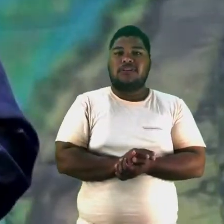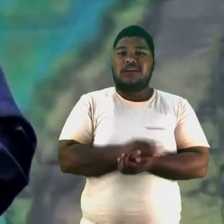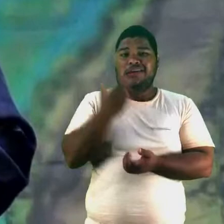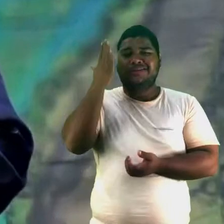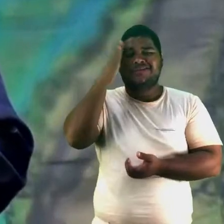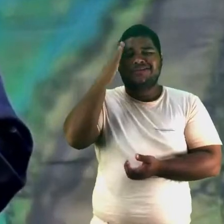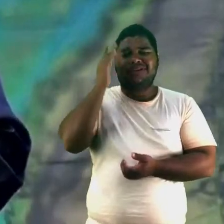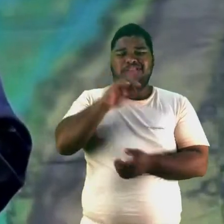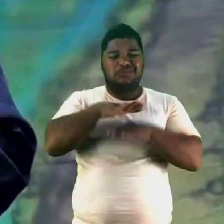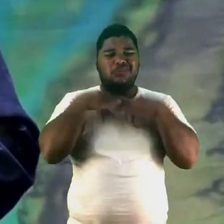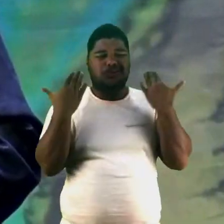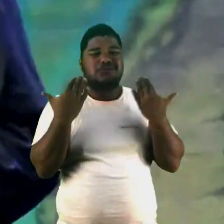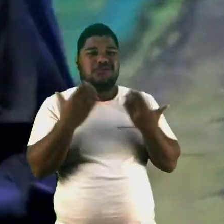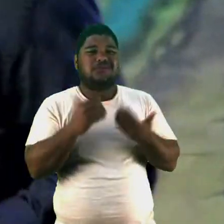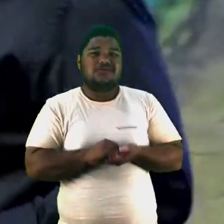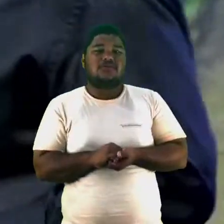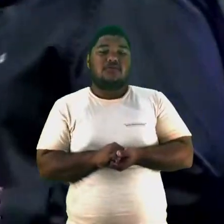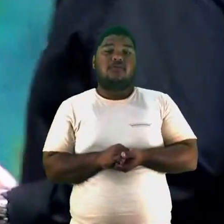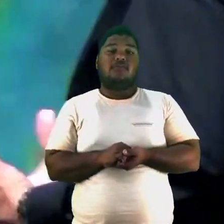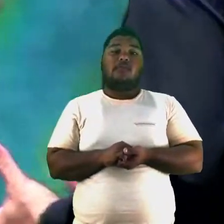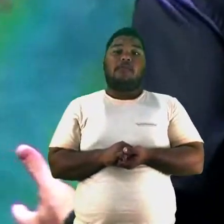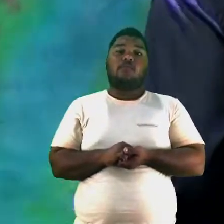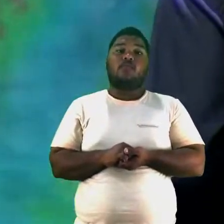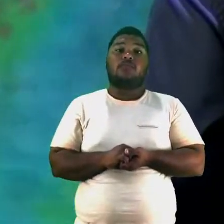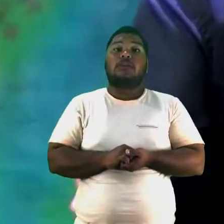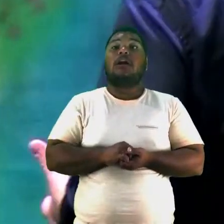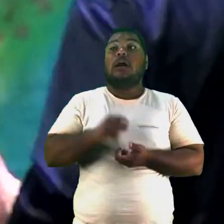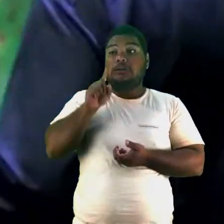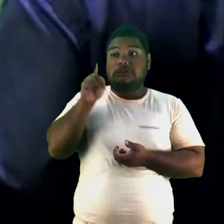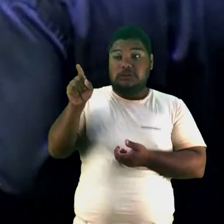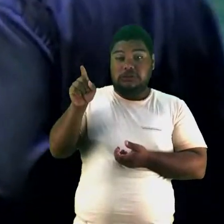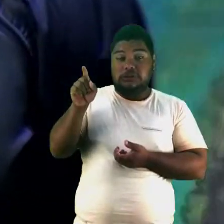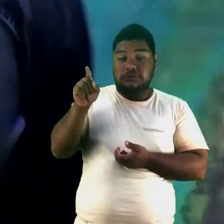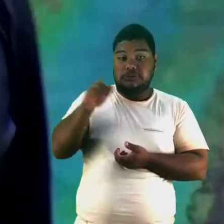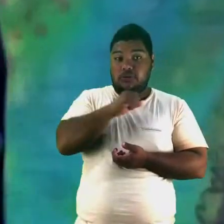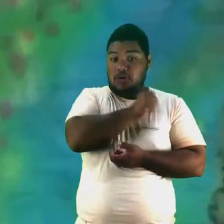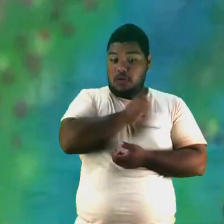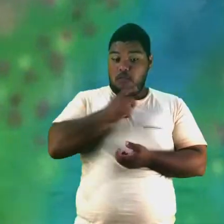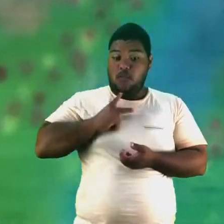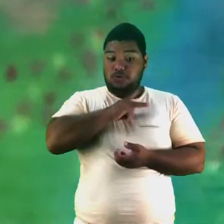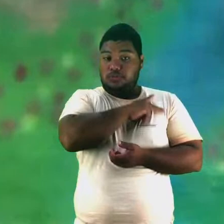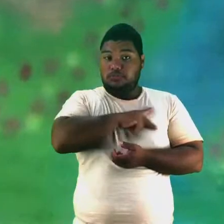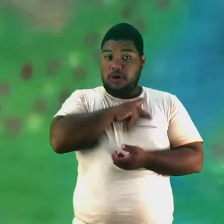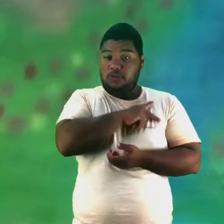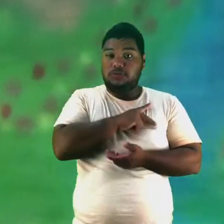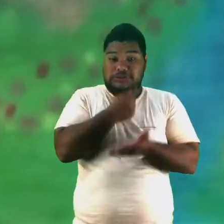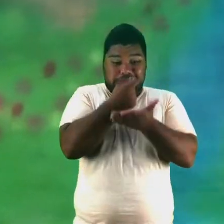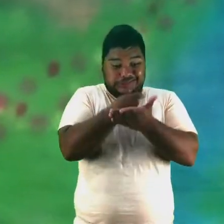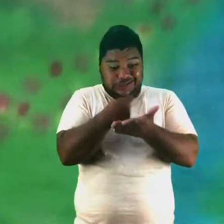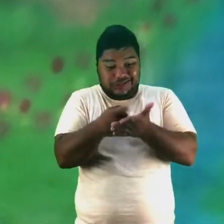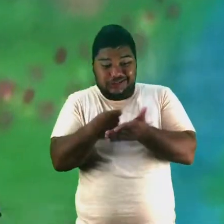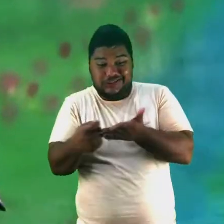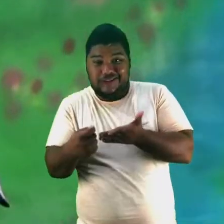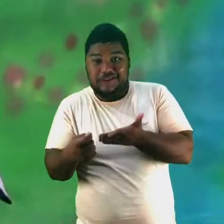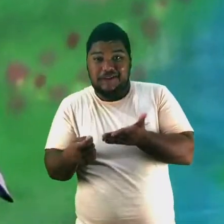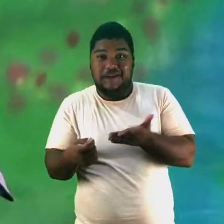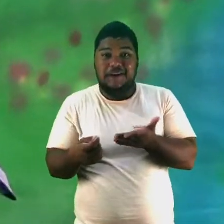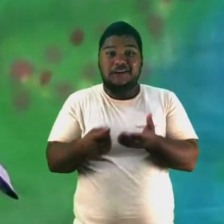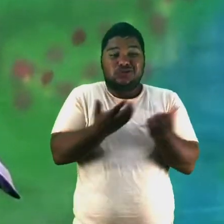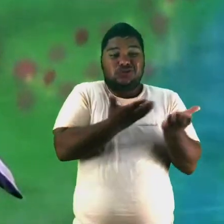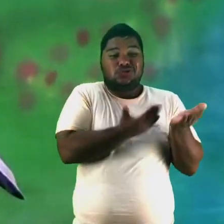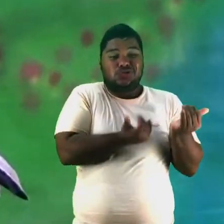morrer. E ele escreve esta carta a esse jovem pastor,